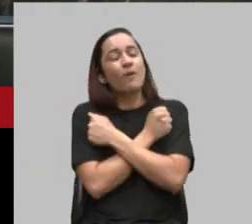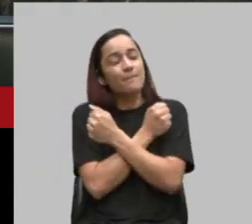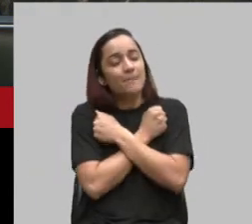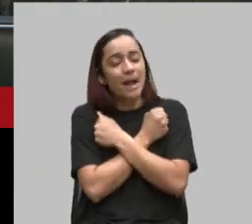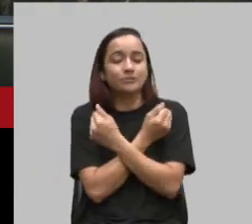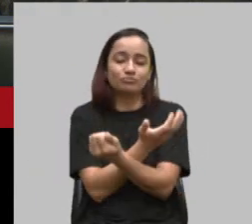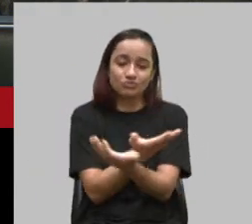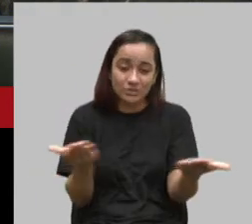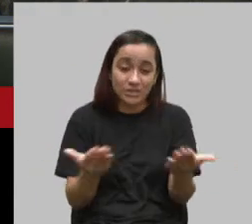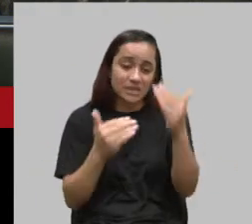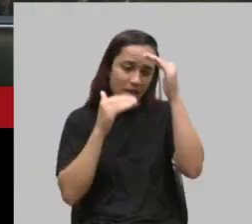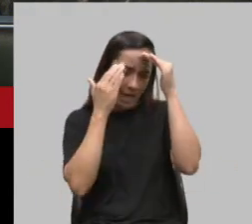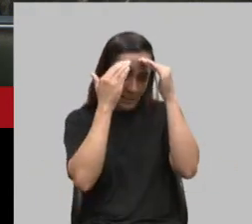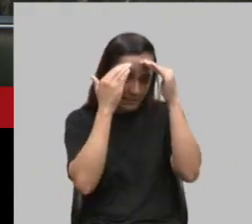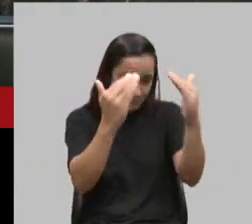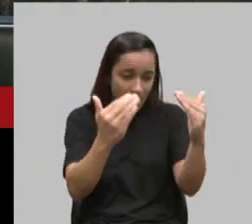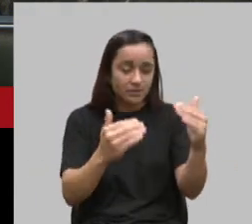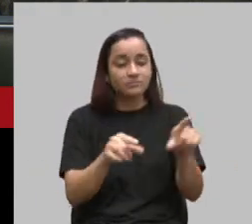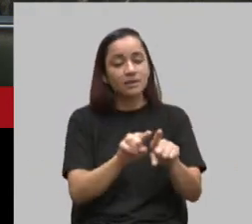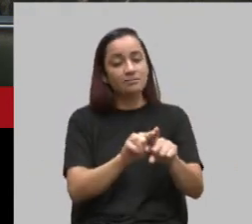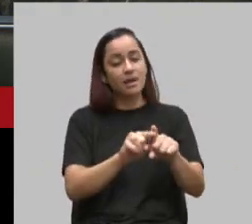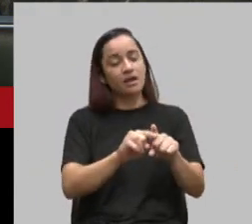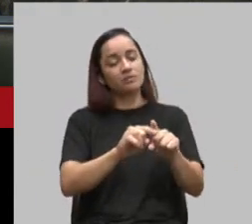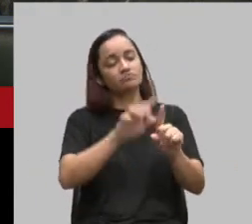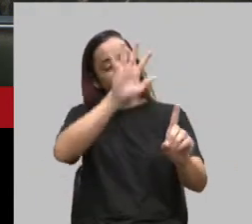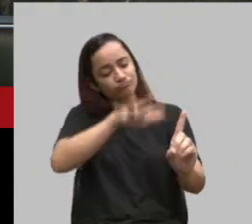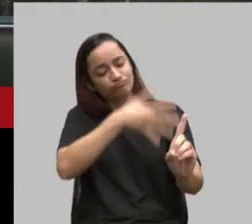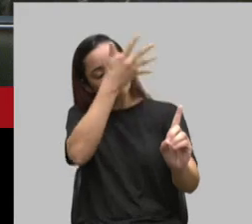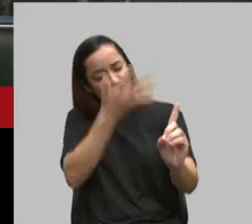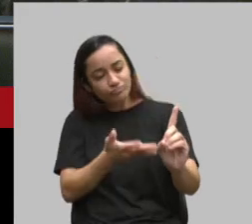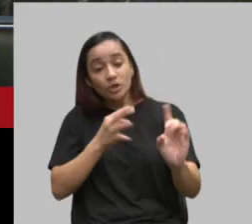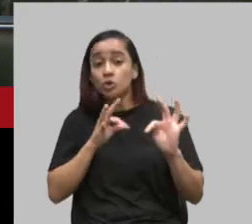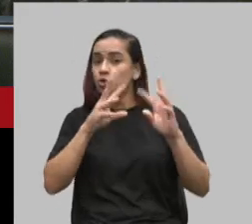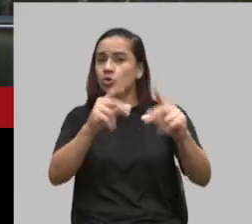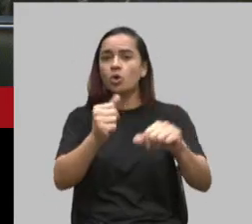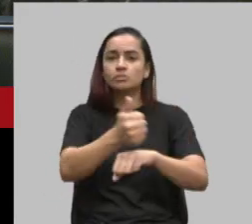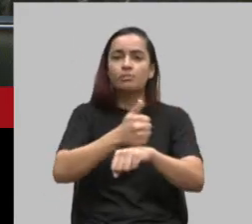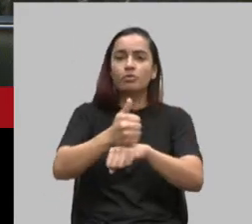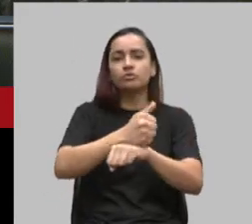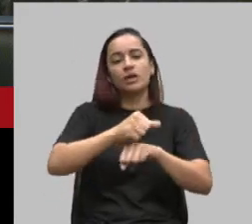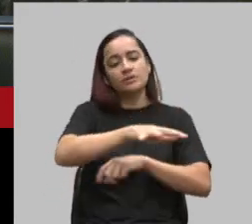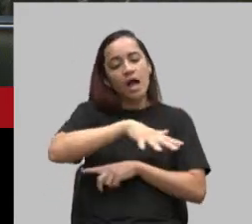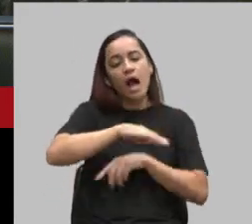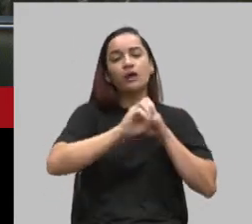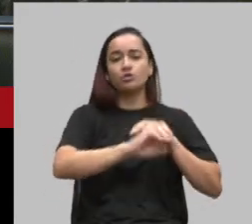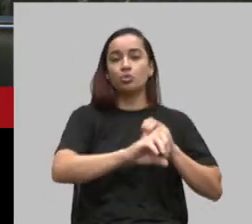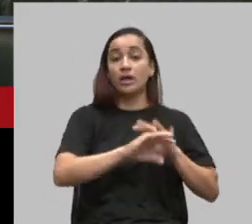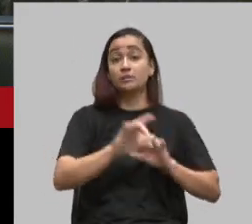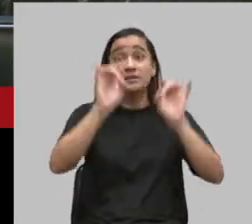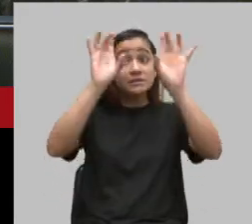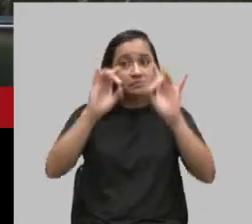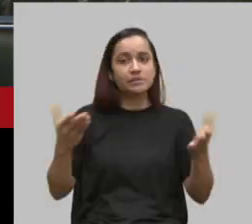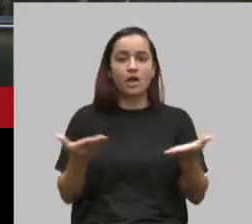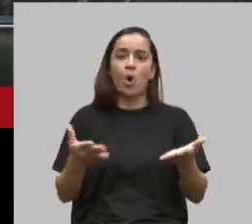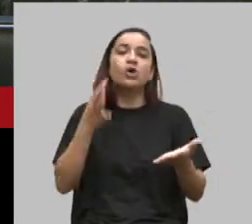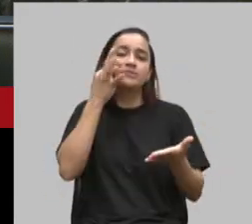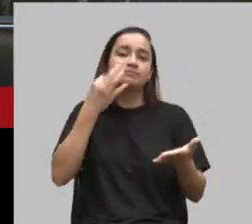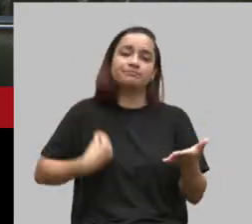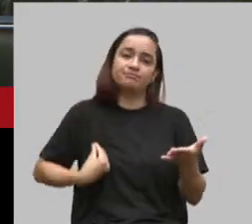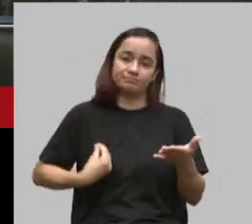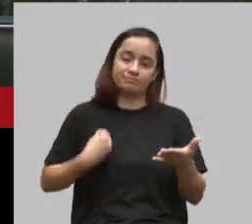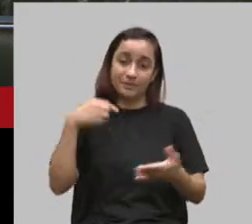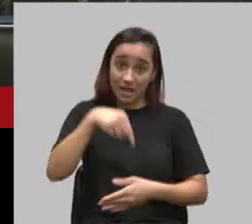respeito e a minha homenagem aos profissionais da educação em especial aqueles que estão nesse Parlamento jovem me